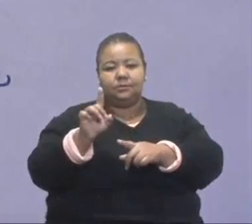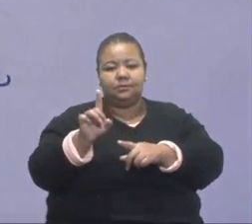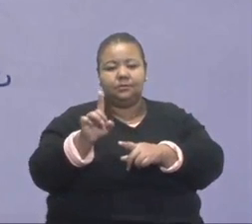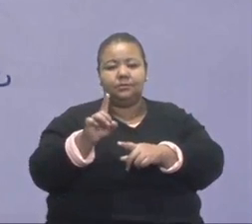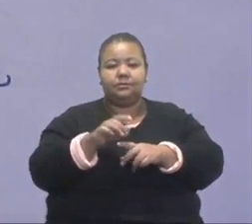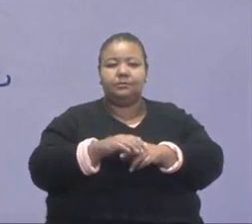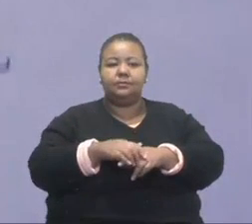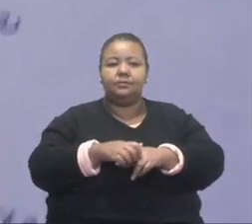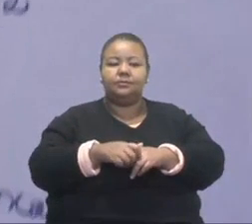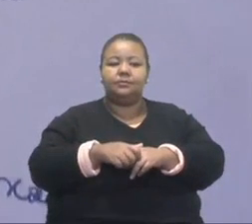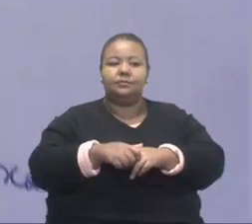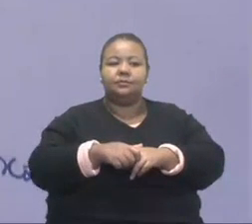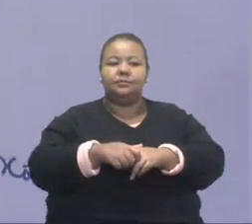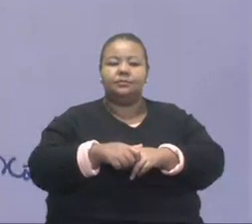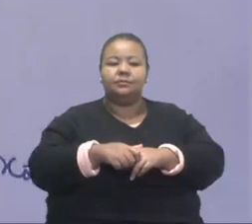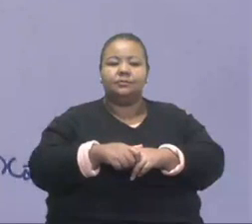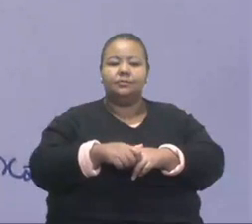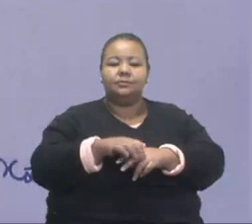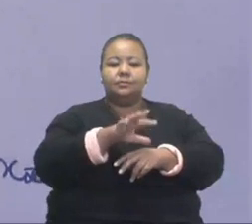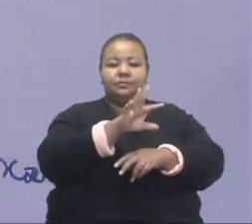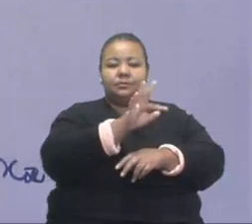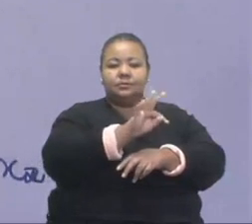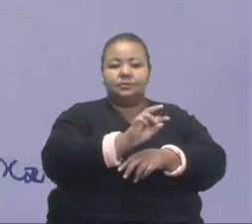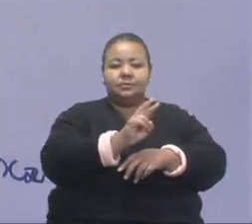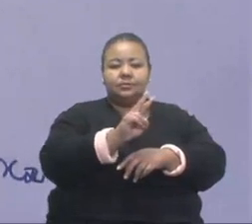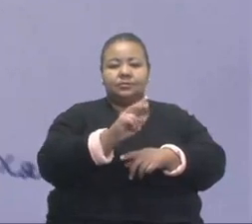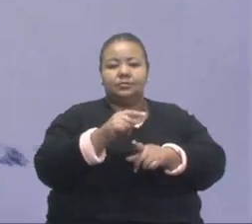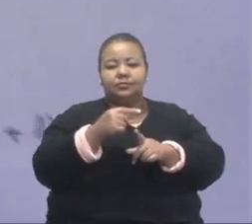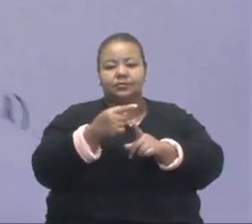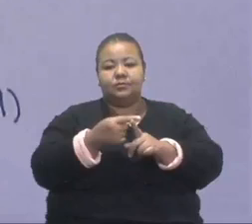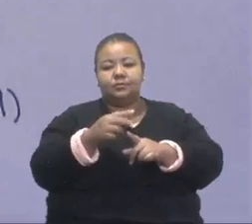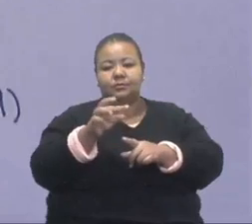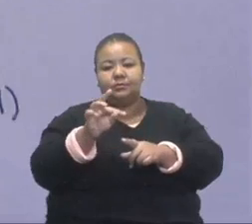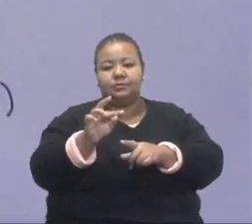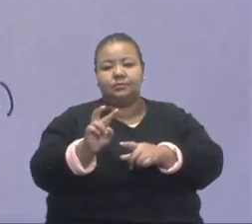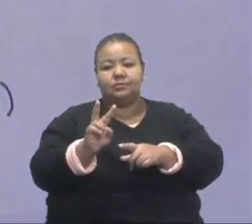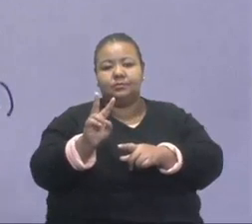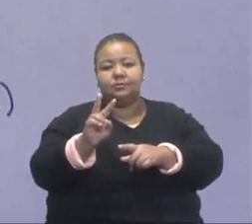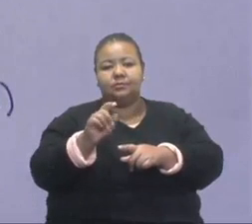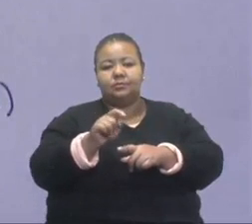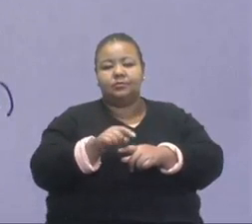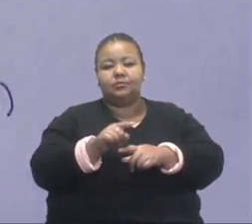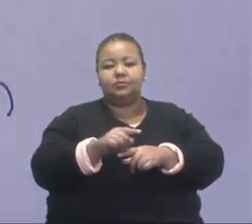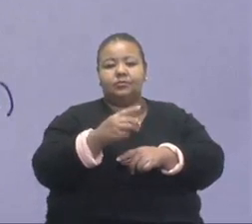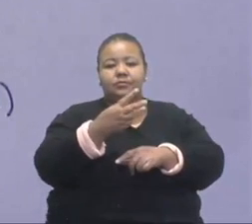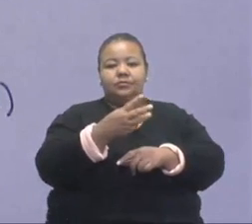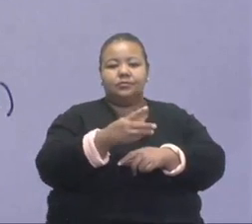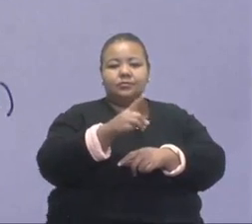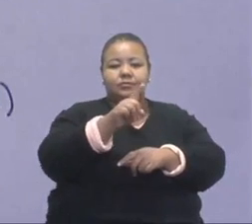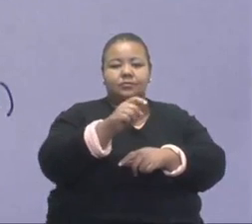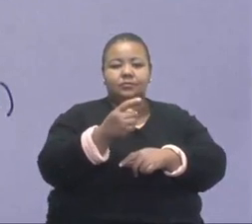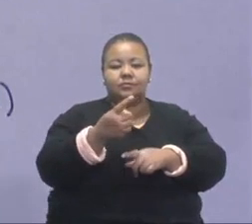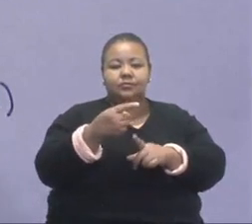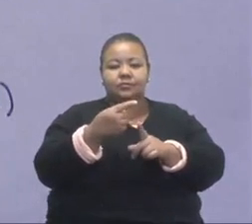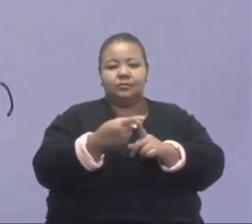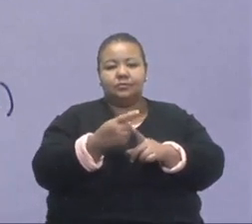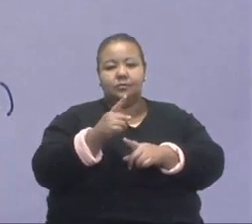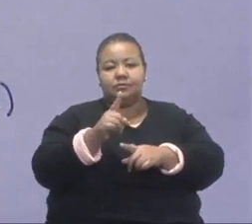1. A transformação de U mais a transformação de V é quem? 3x1 mais